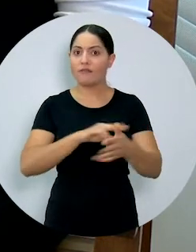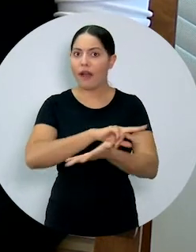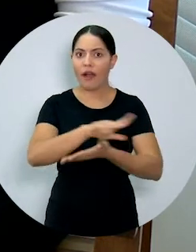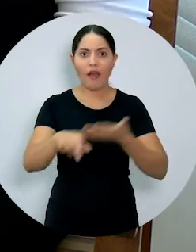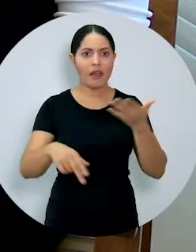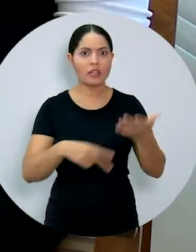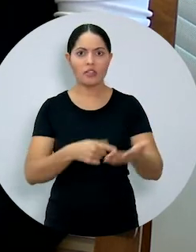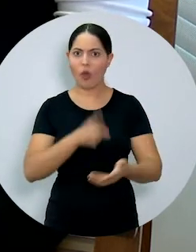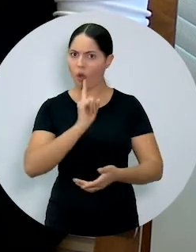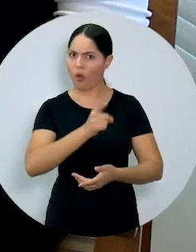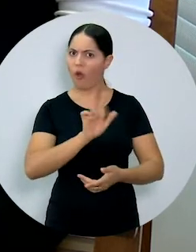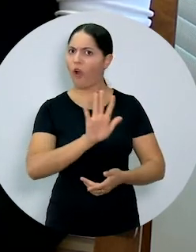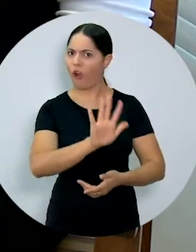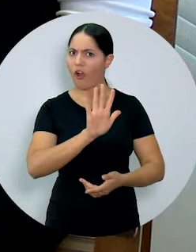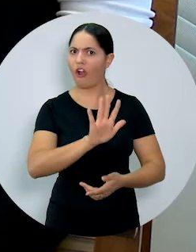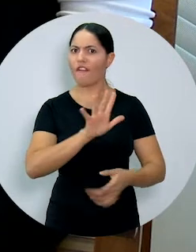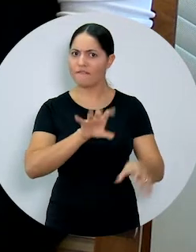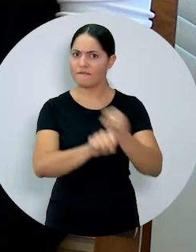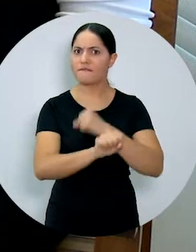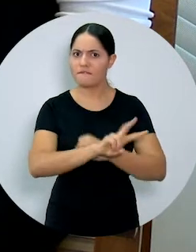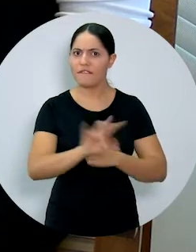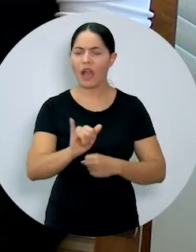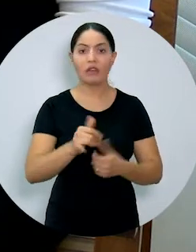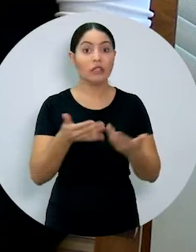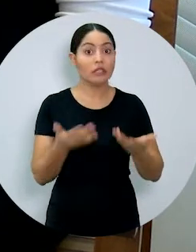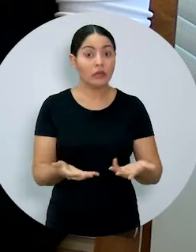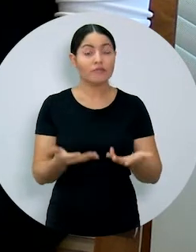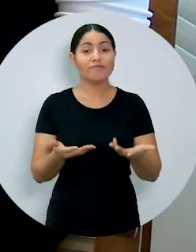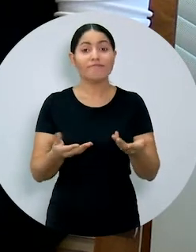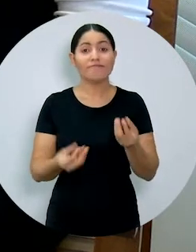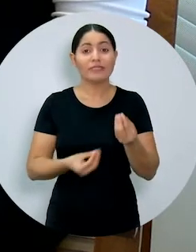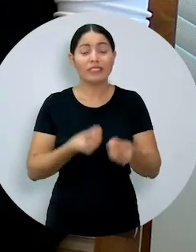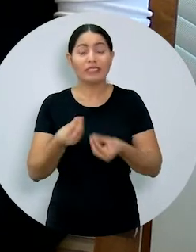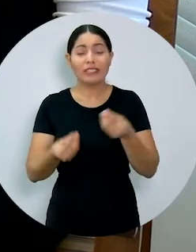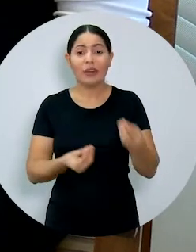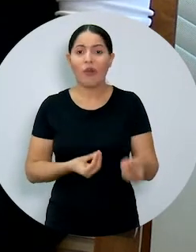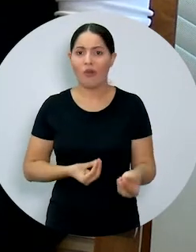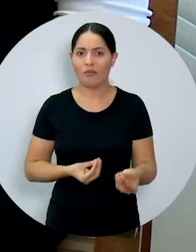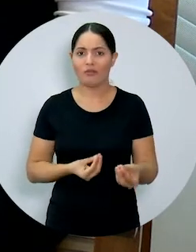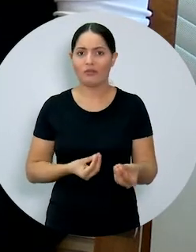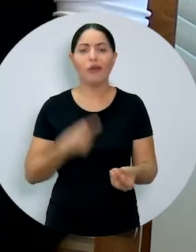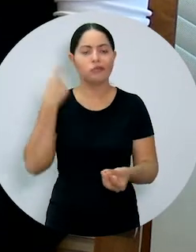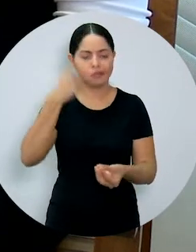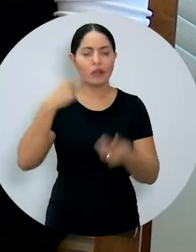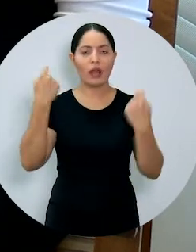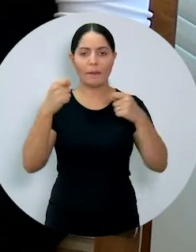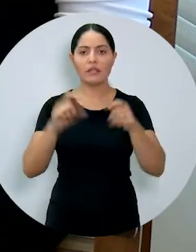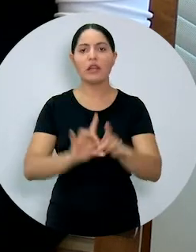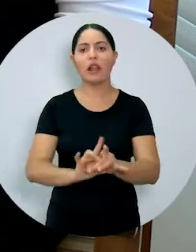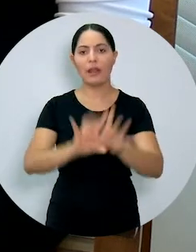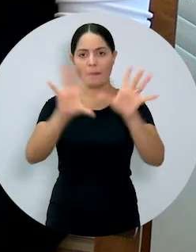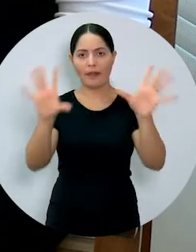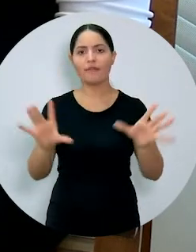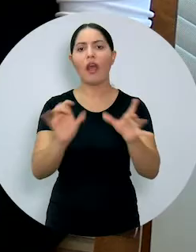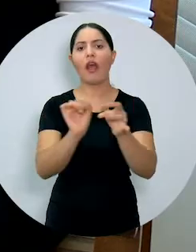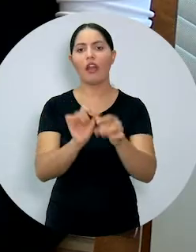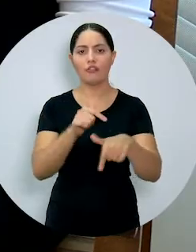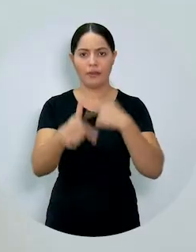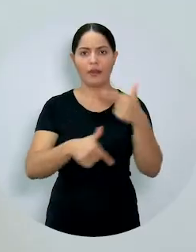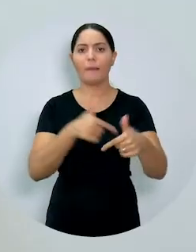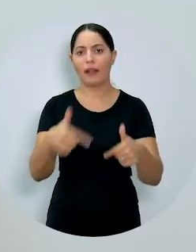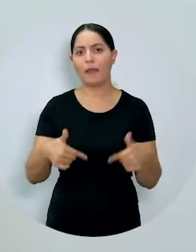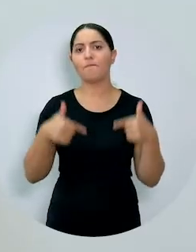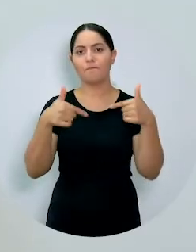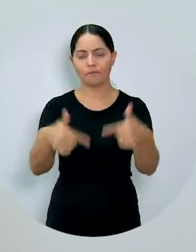Portanto, os advogados têm a necessidade da liberdade para viver plenamente o exercício da sua